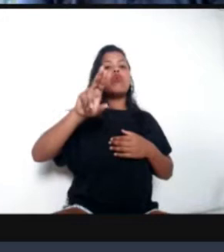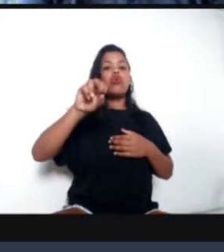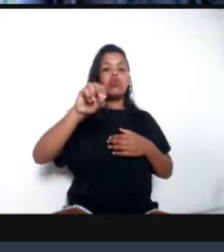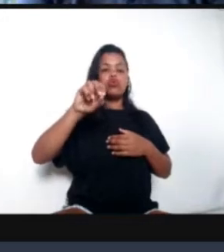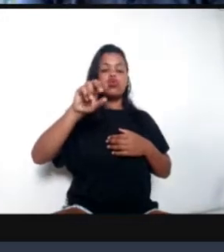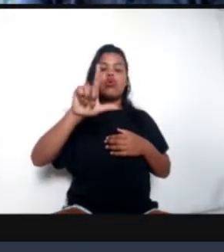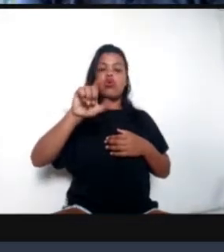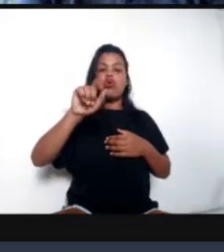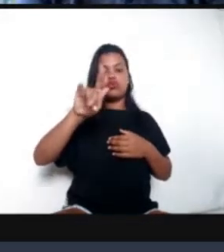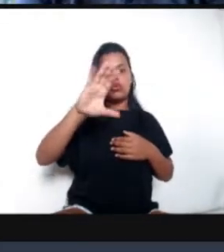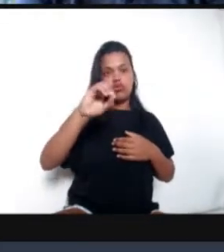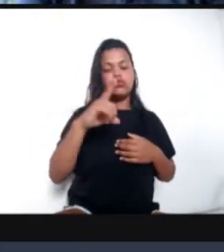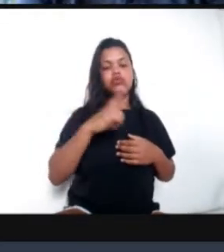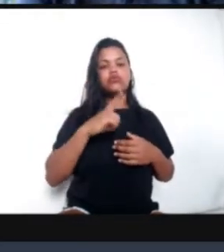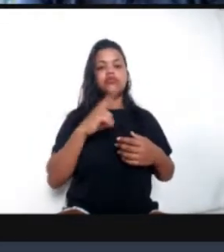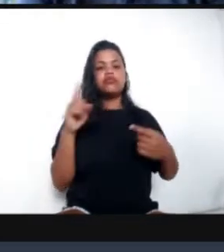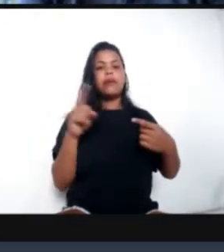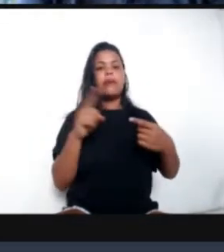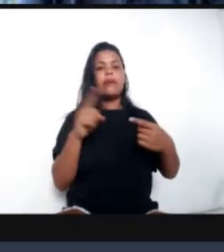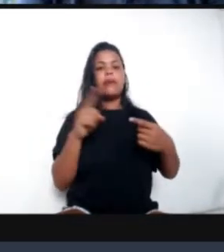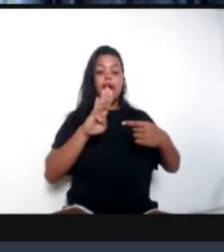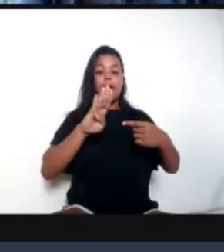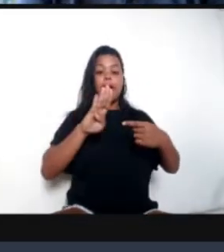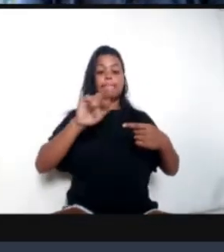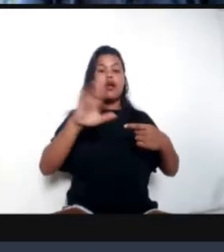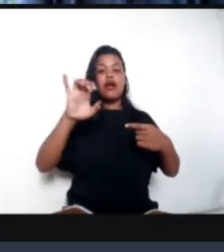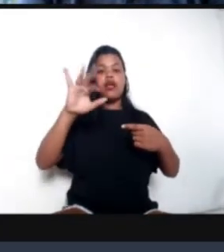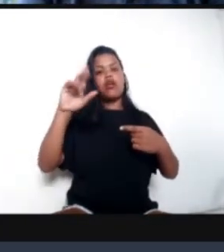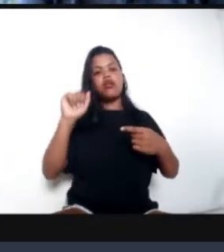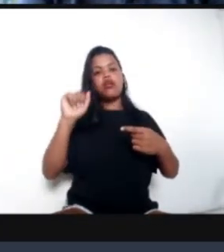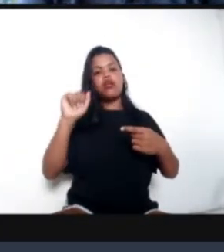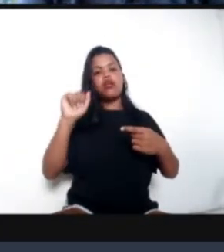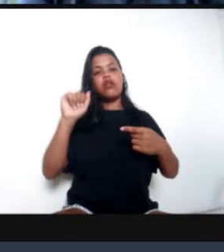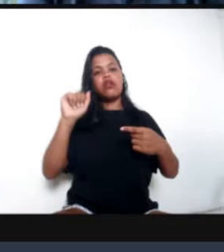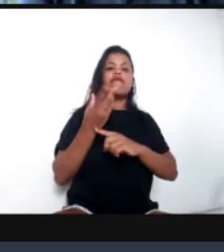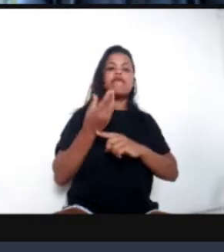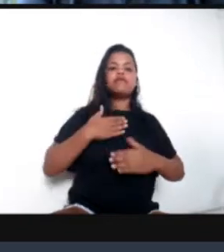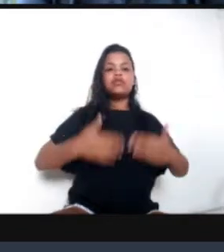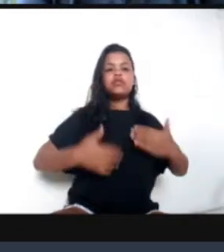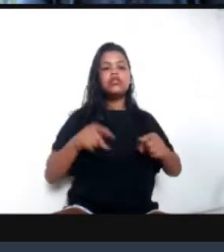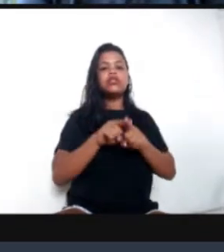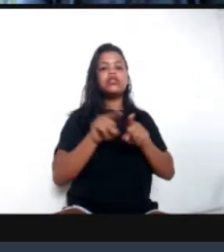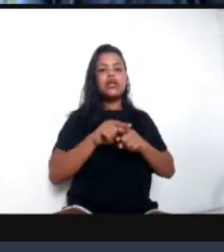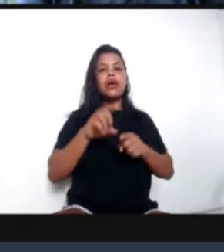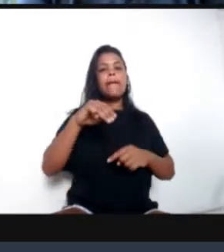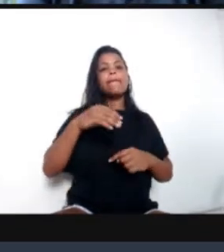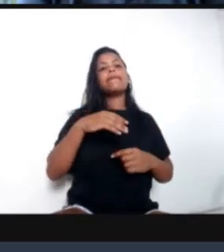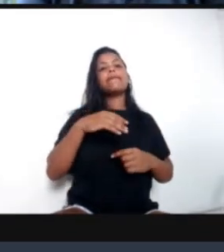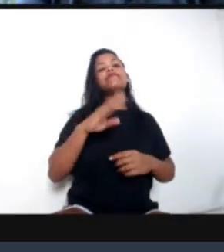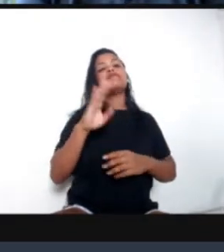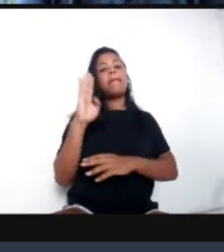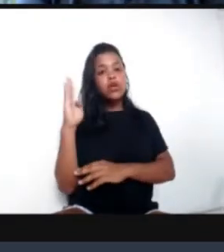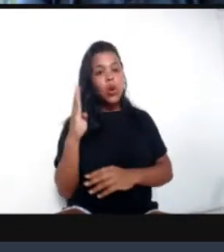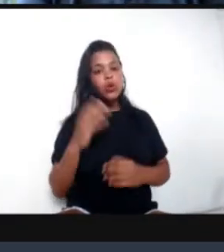as barreiras, que podem ser físicas, químicas e microbiológicas, ou biológicas. Existem moléculas